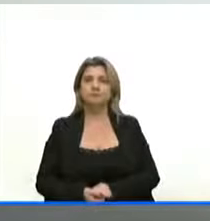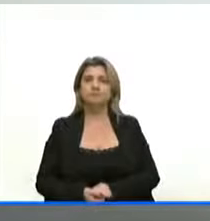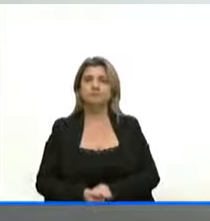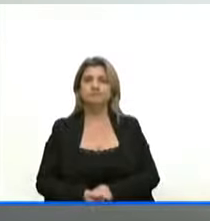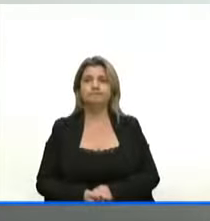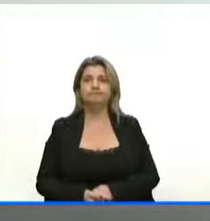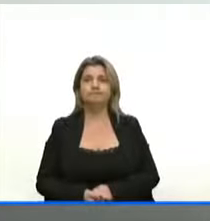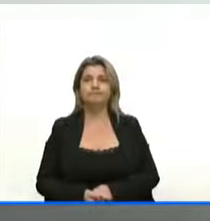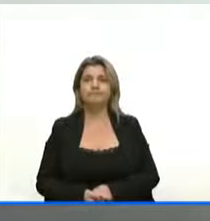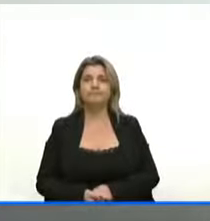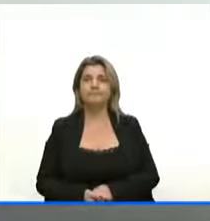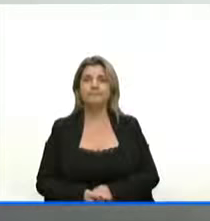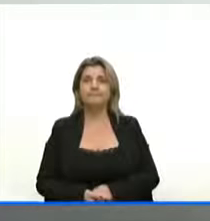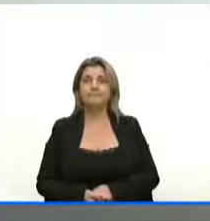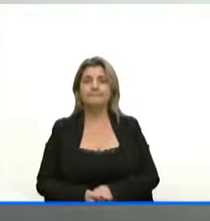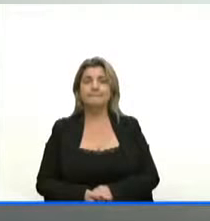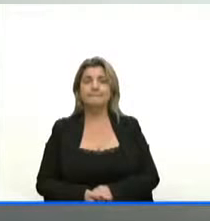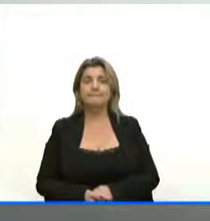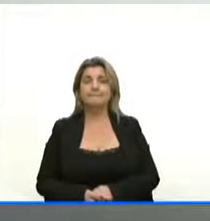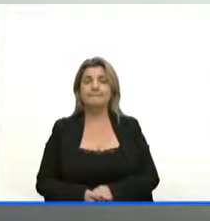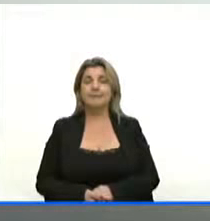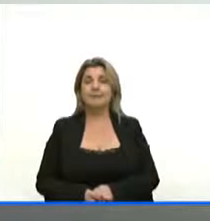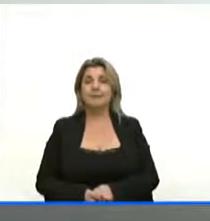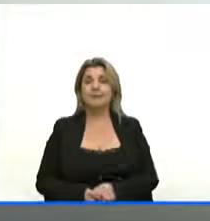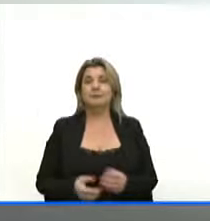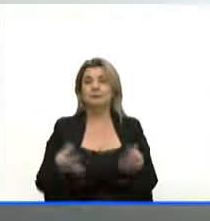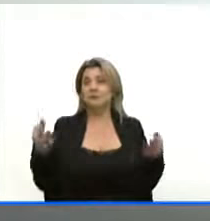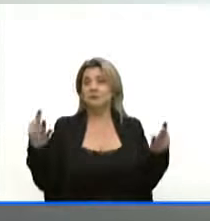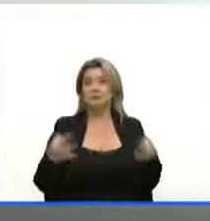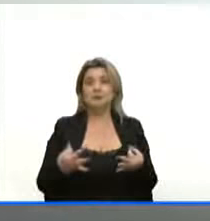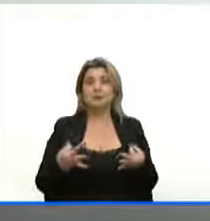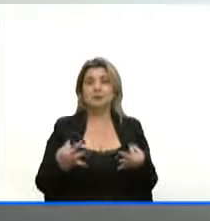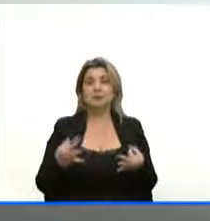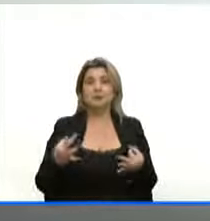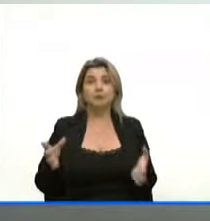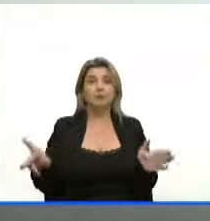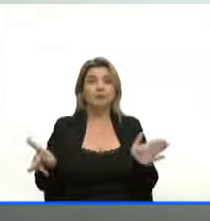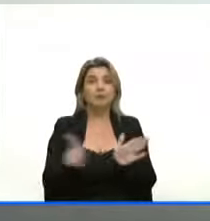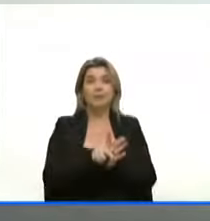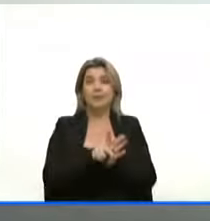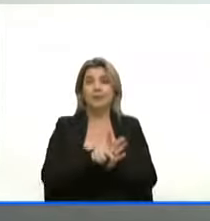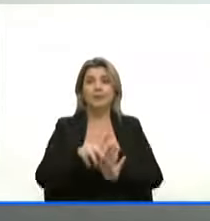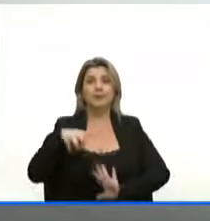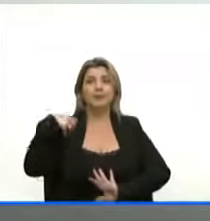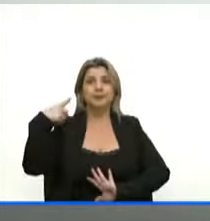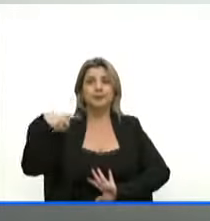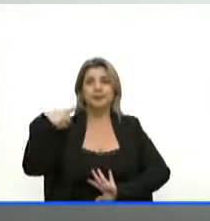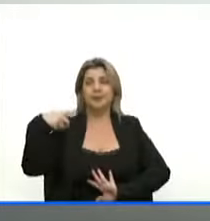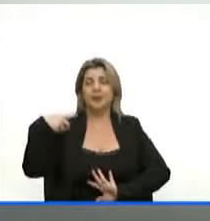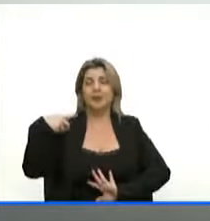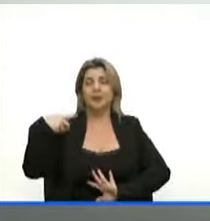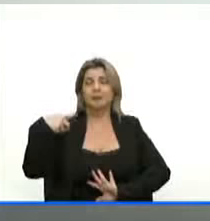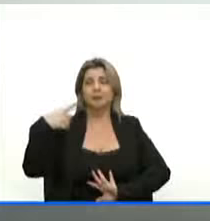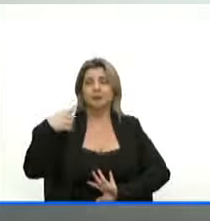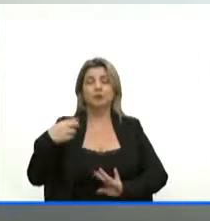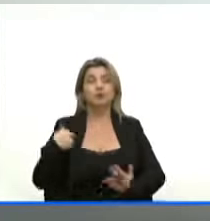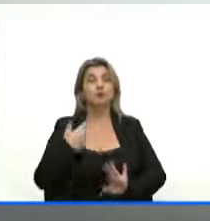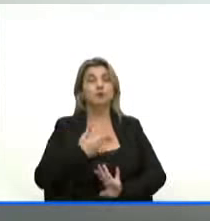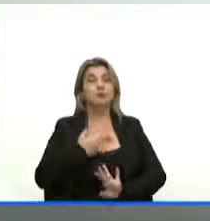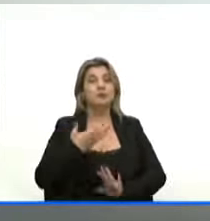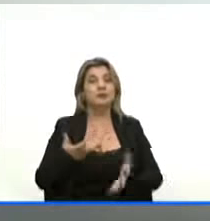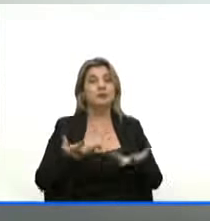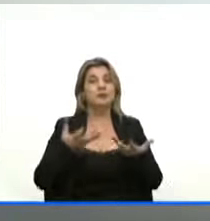Digamos assim, da decisão do próprio deputado. O que a gente quer evitar é que o projeto,